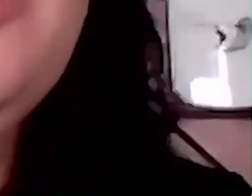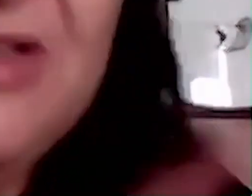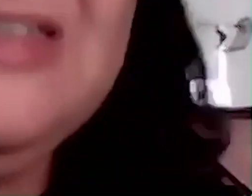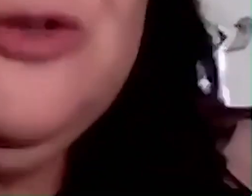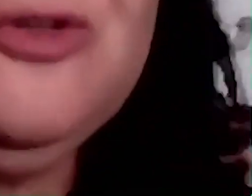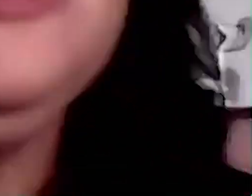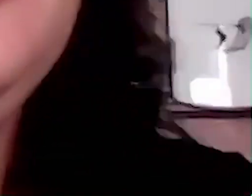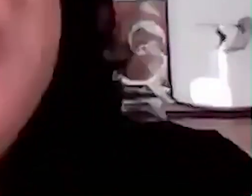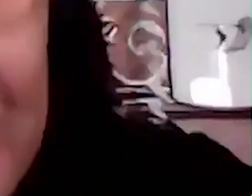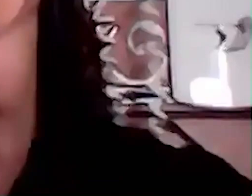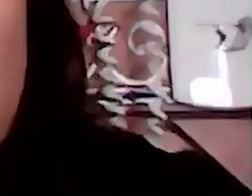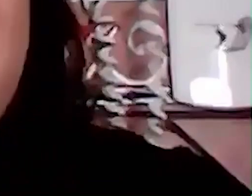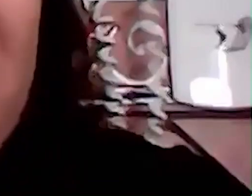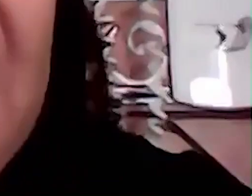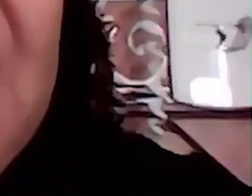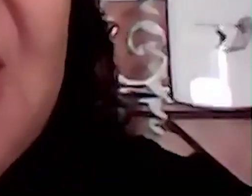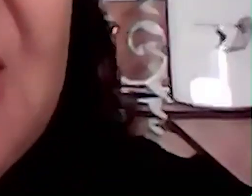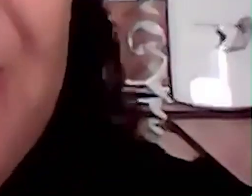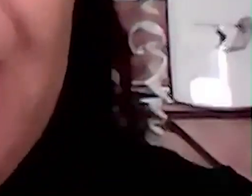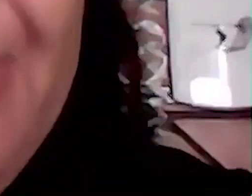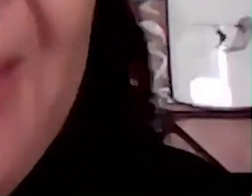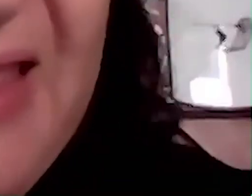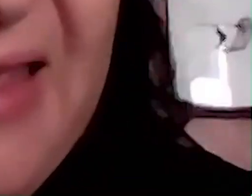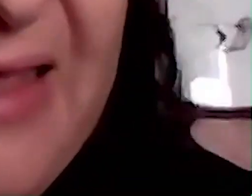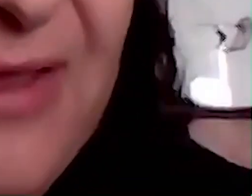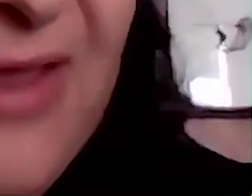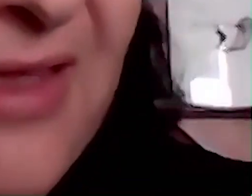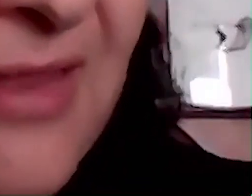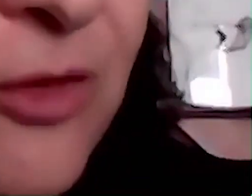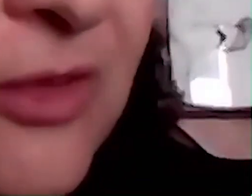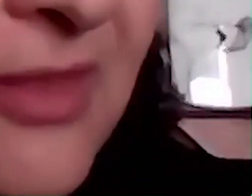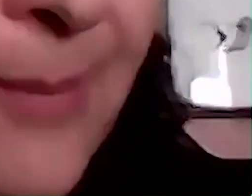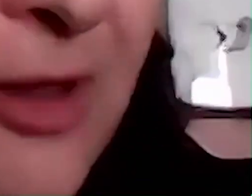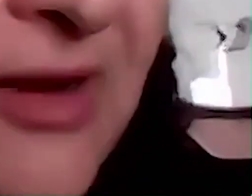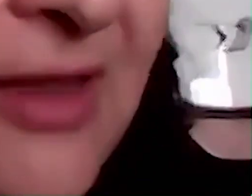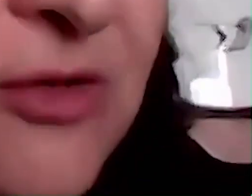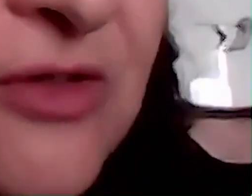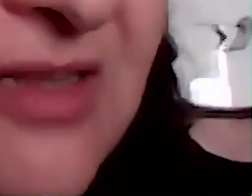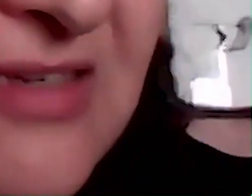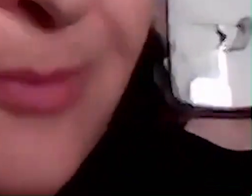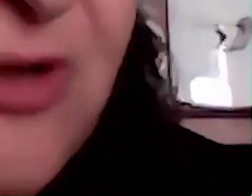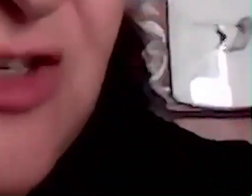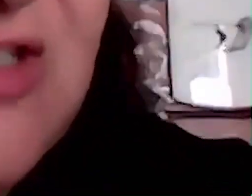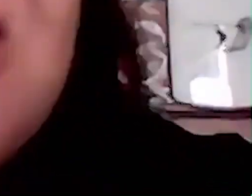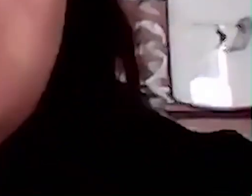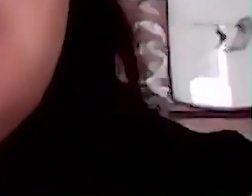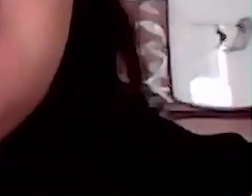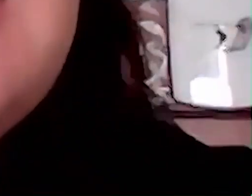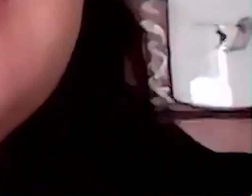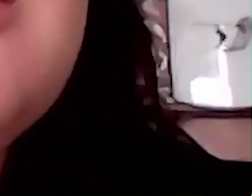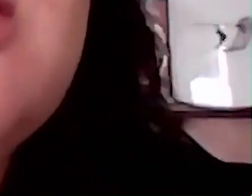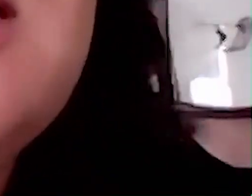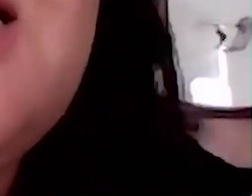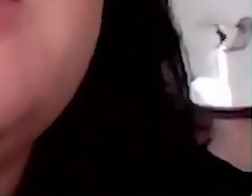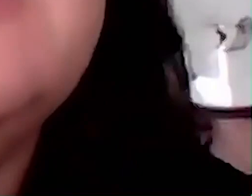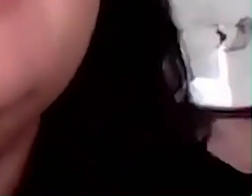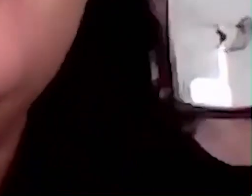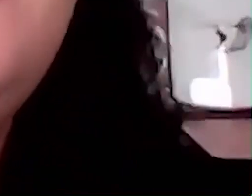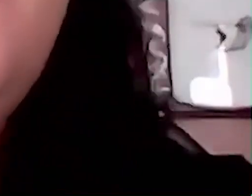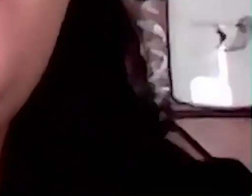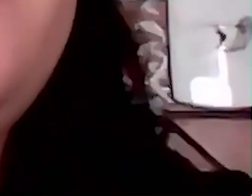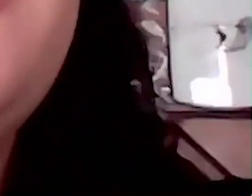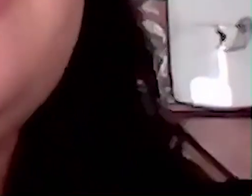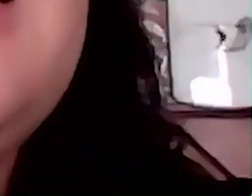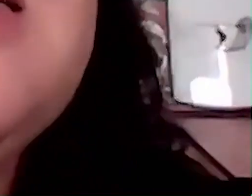verdade. Uma coisa é justiça, outra coisa é vingança. E na maioria das reportagens que a gente assiste na